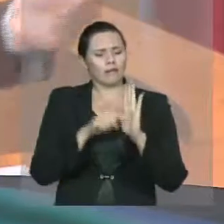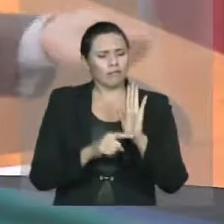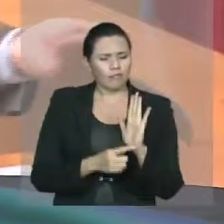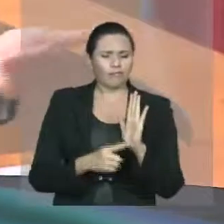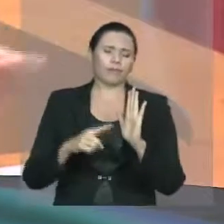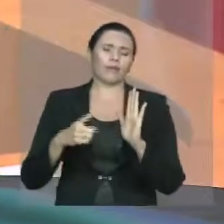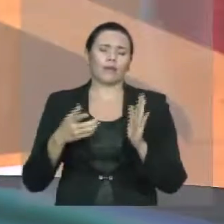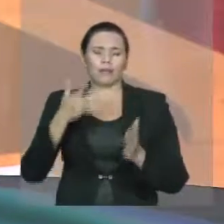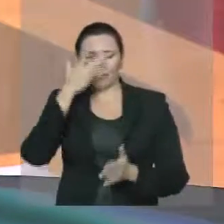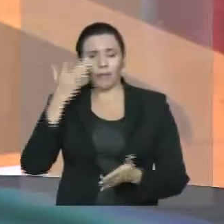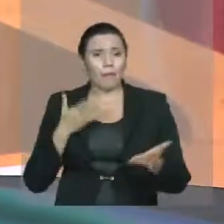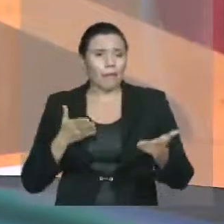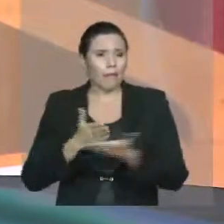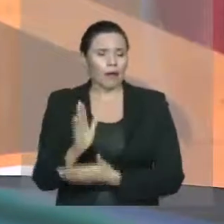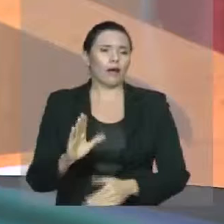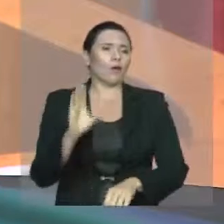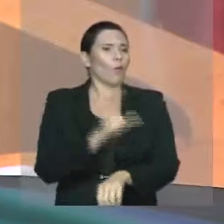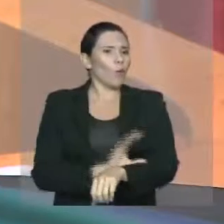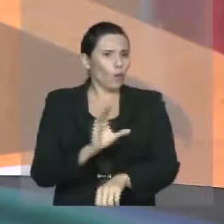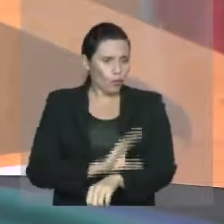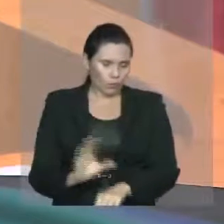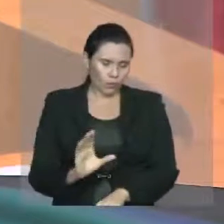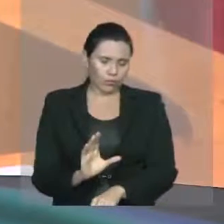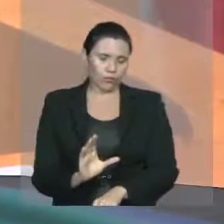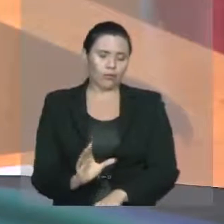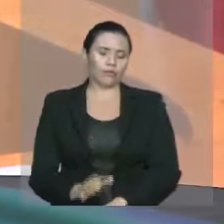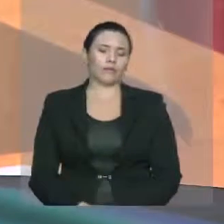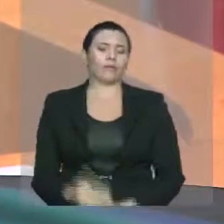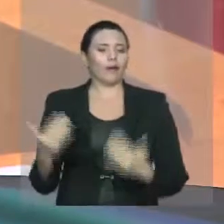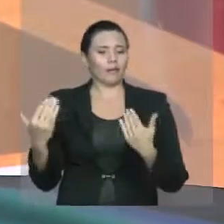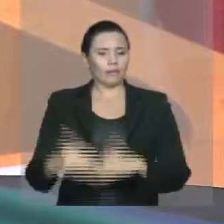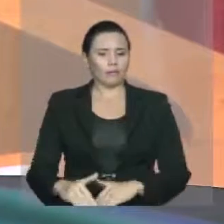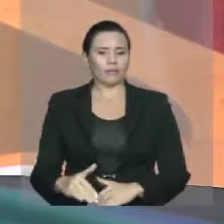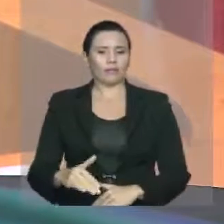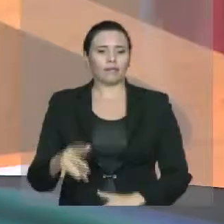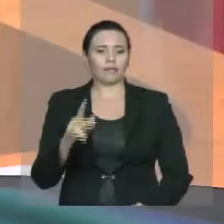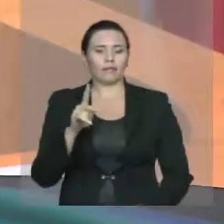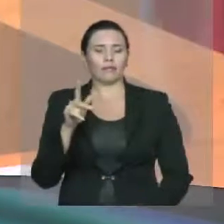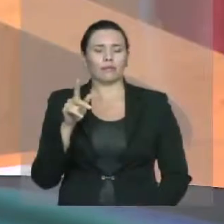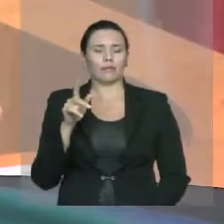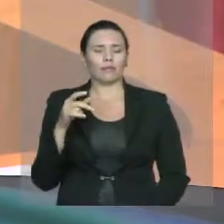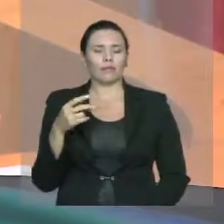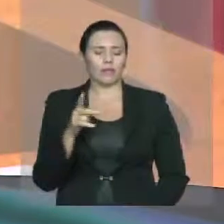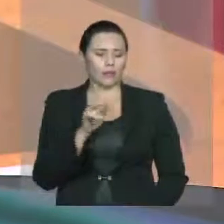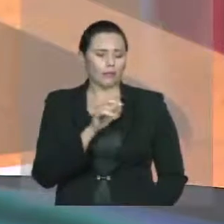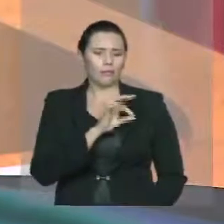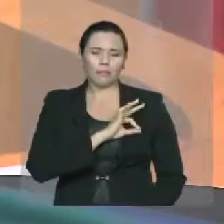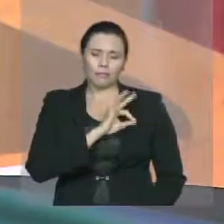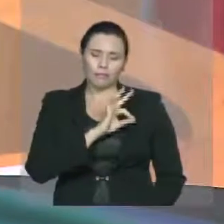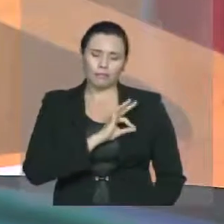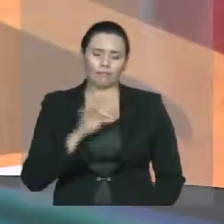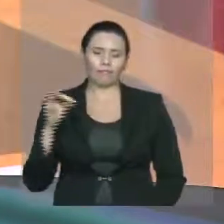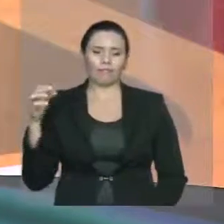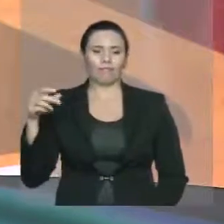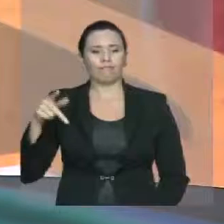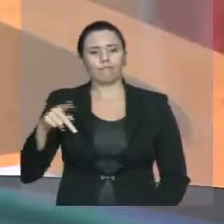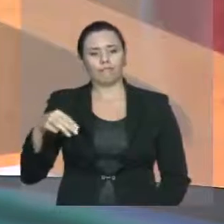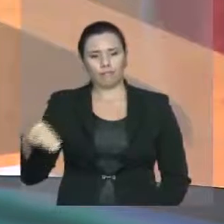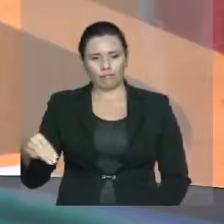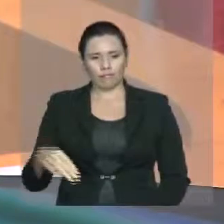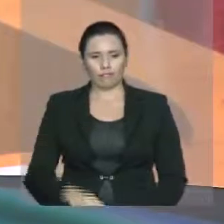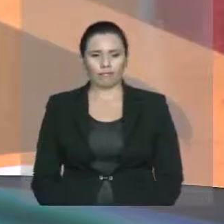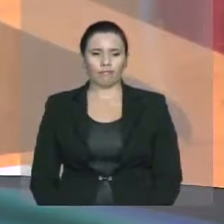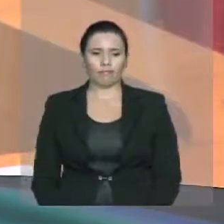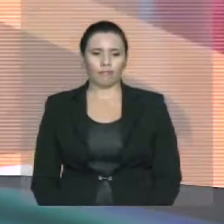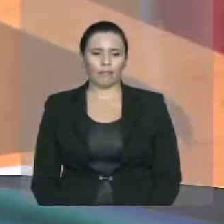Na última quarta-feira, recebemos aprovados no último concurso da Polícia Civil. Então, na última quarta-feira, os aprovados no